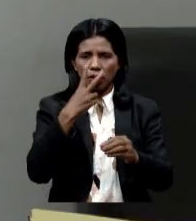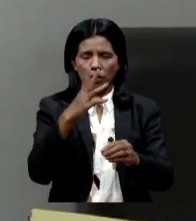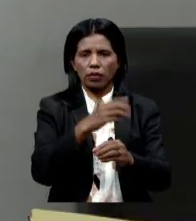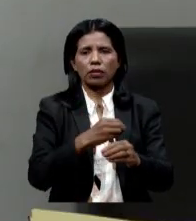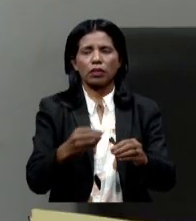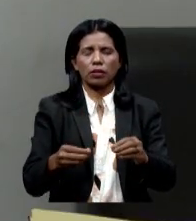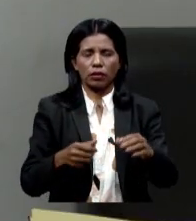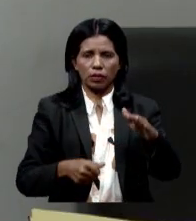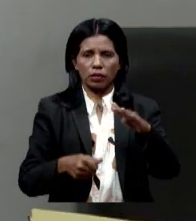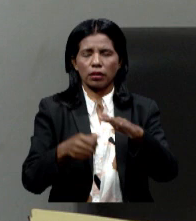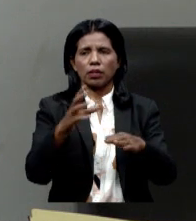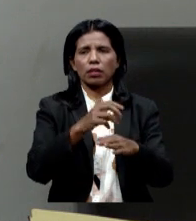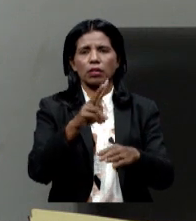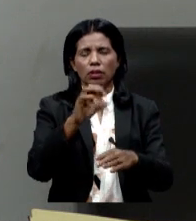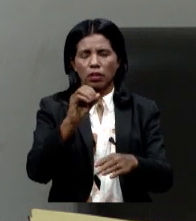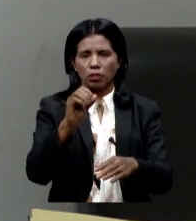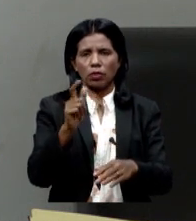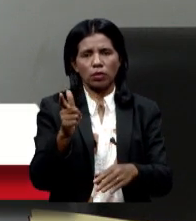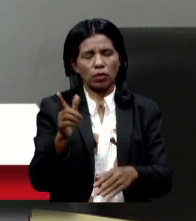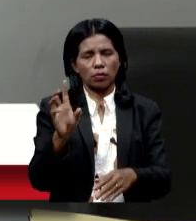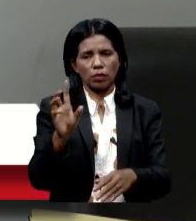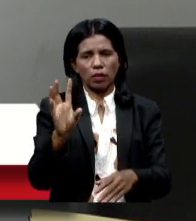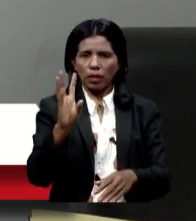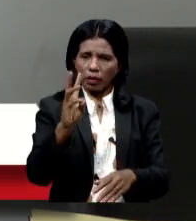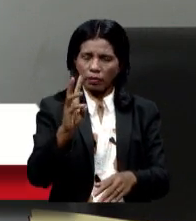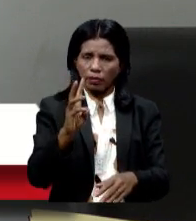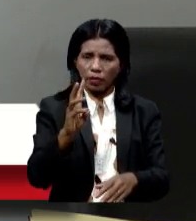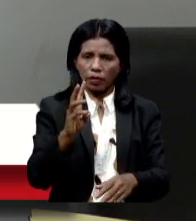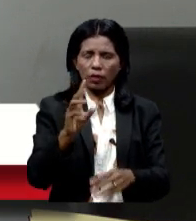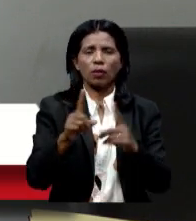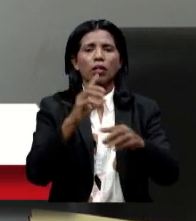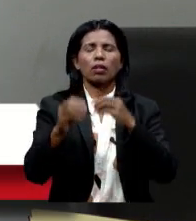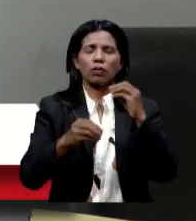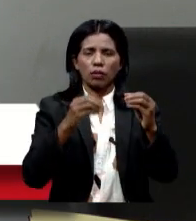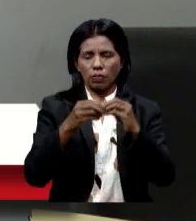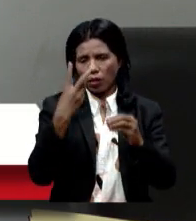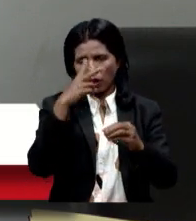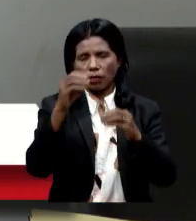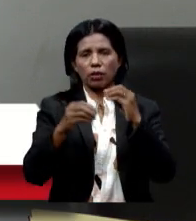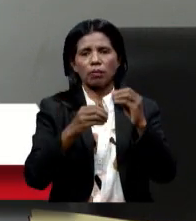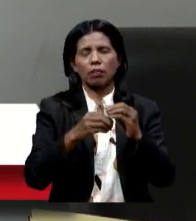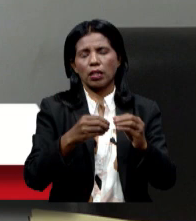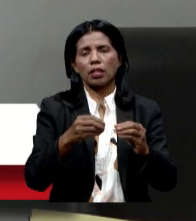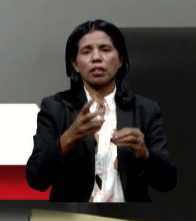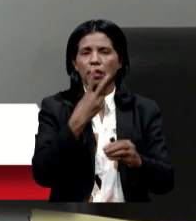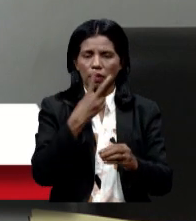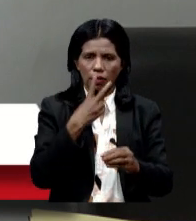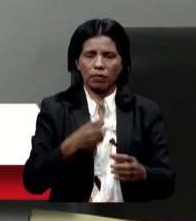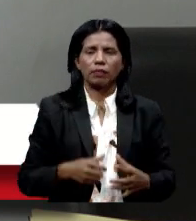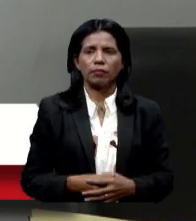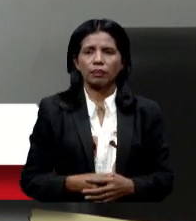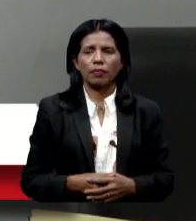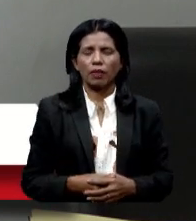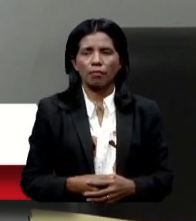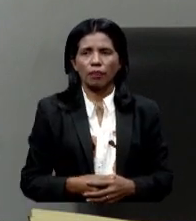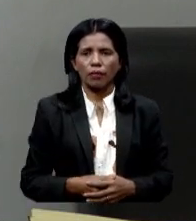número 14/2016, onde ba kulia konwa regime control tabaco. Agora, tuir itani